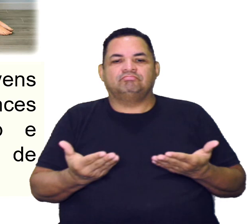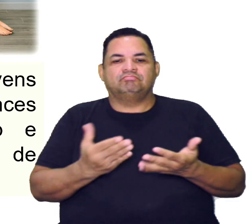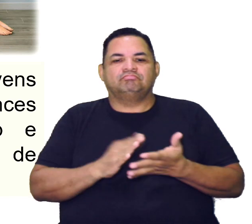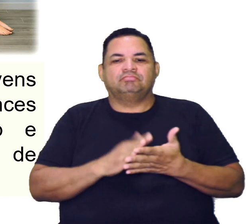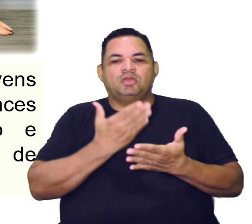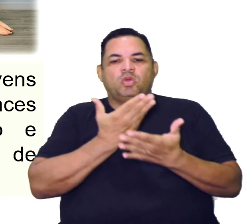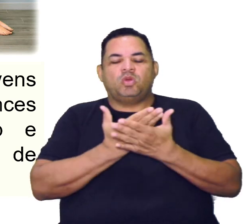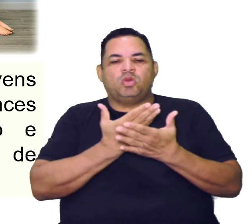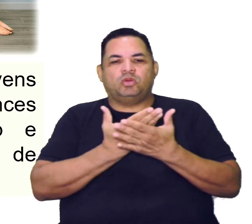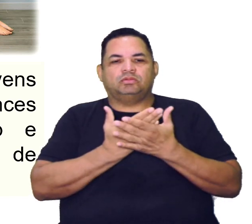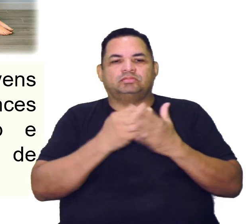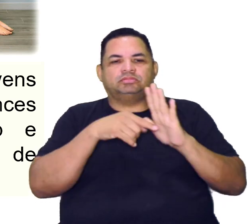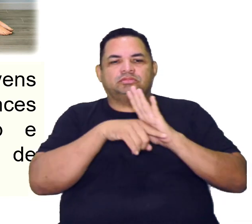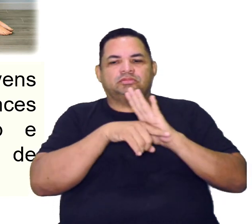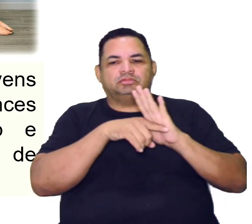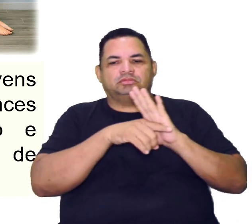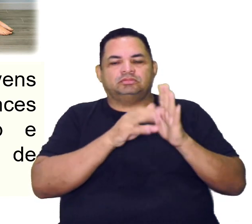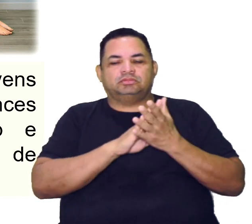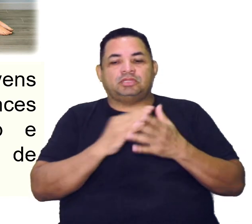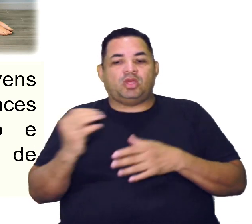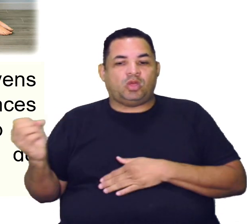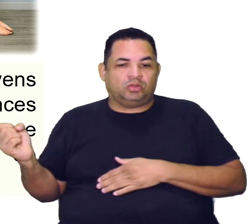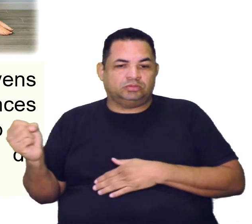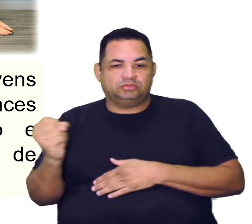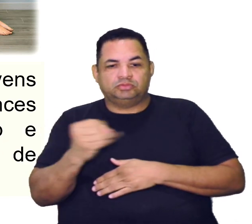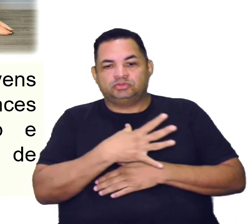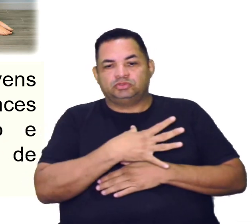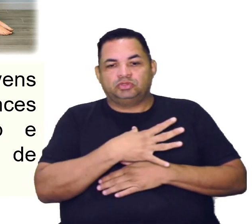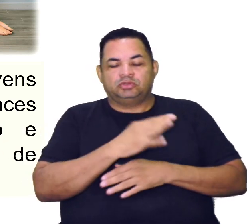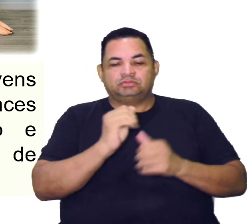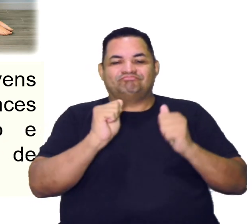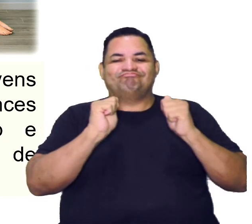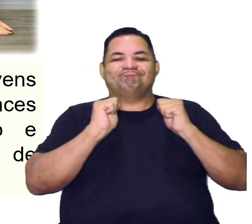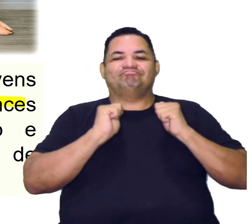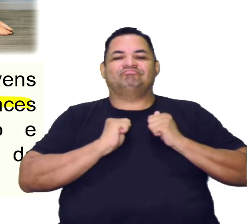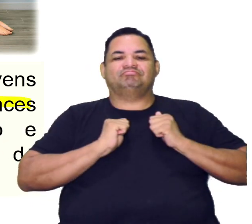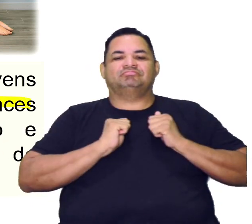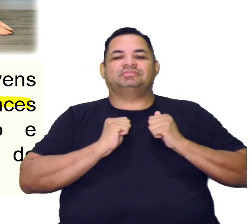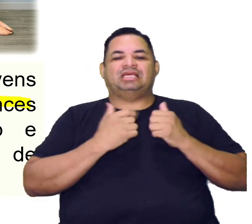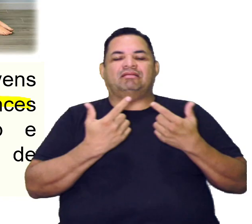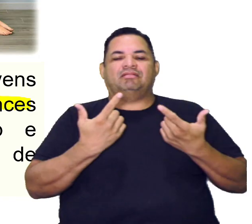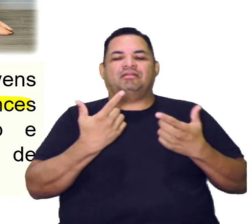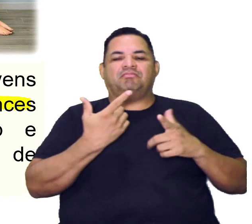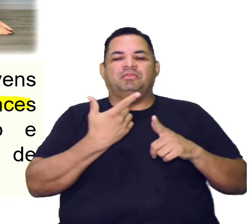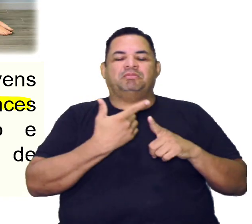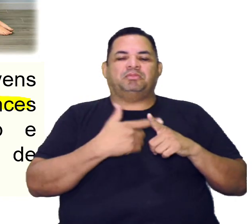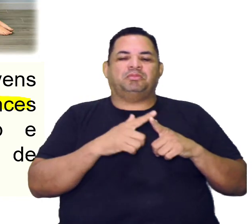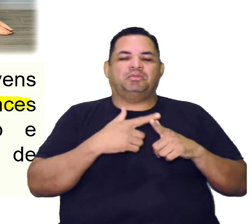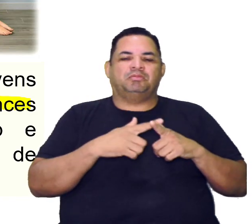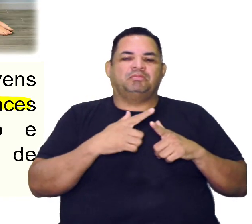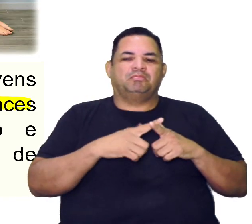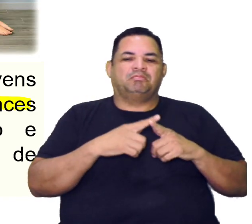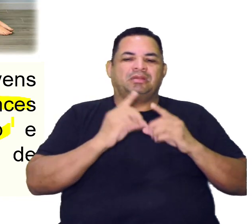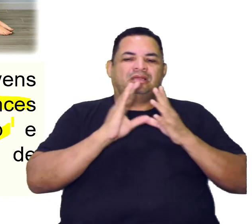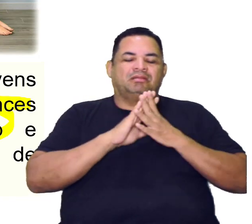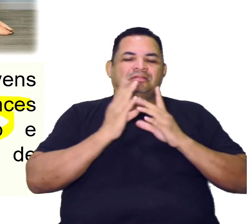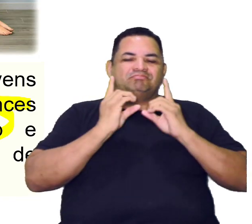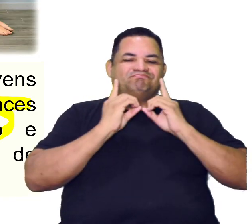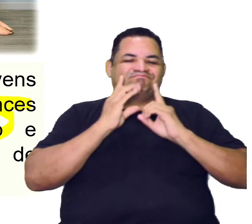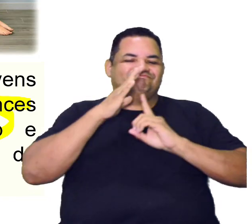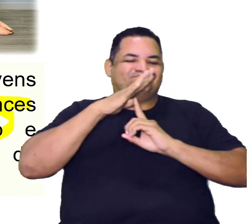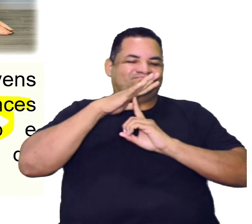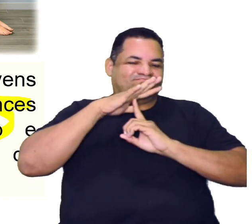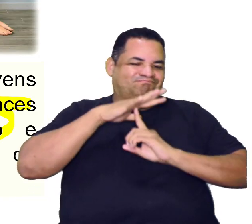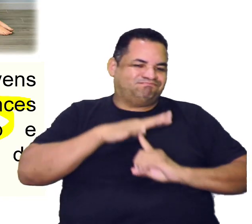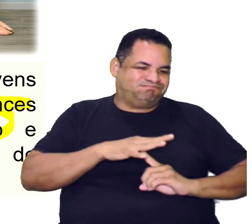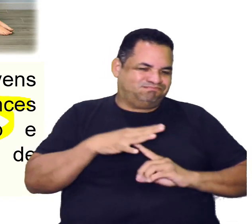que estudos trazem aí que os jovens que são sedentários, eles têm uma maior chance aí de sofrer de depressão,